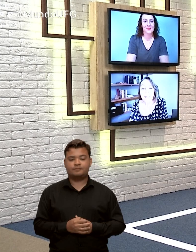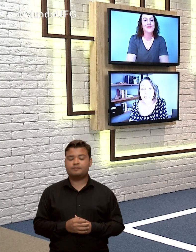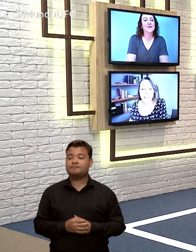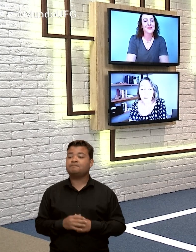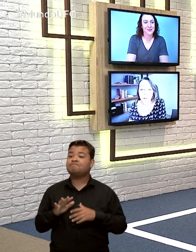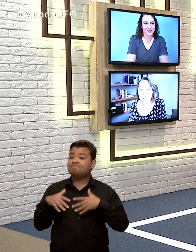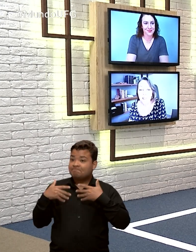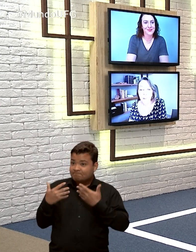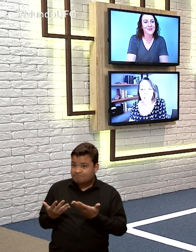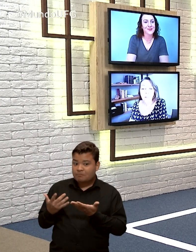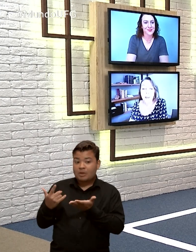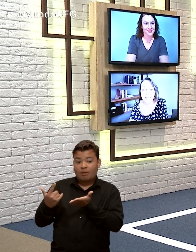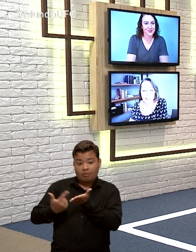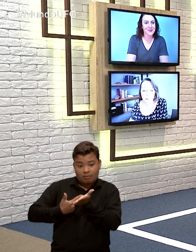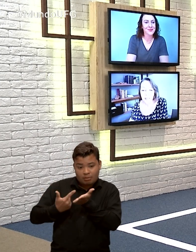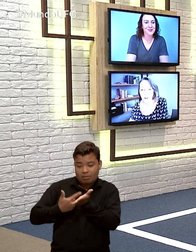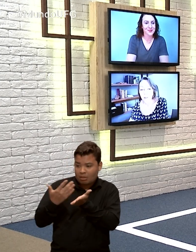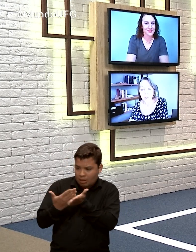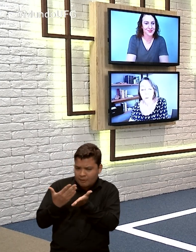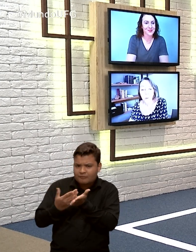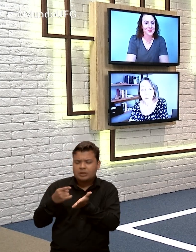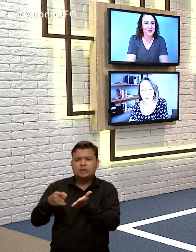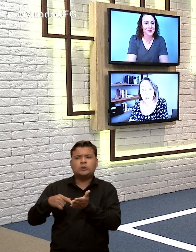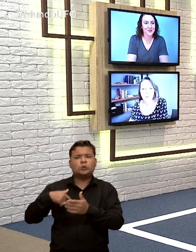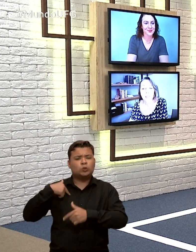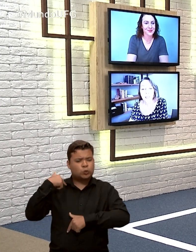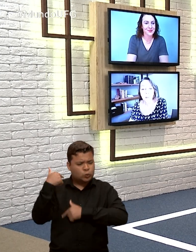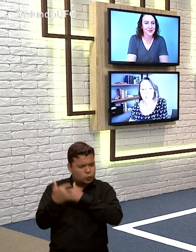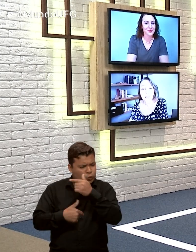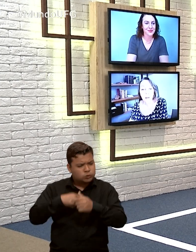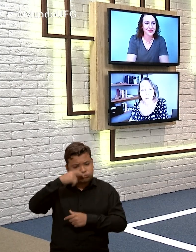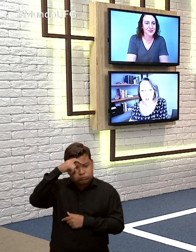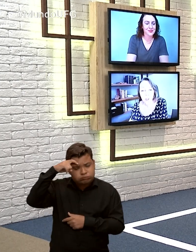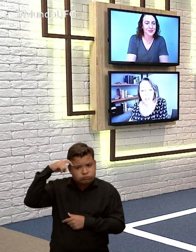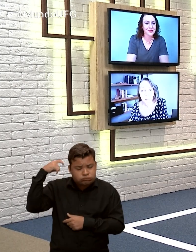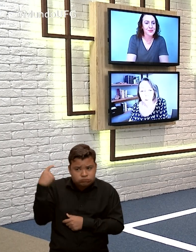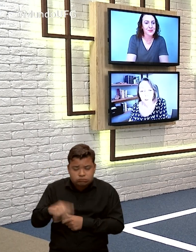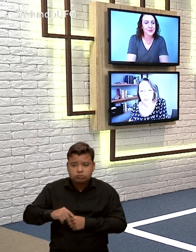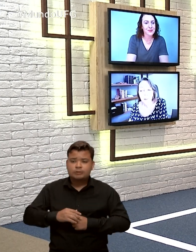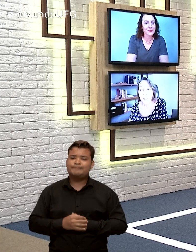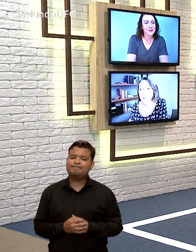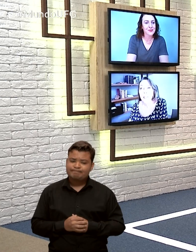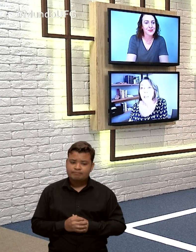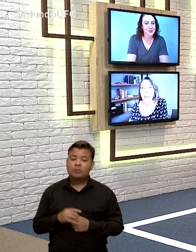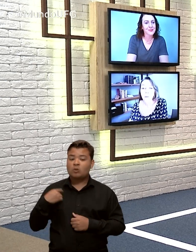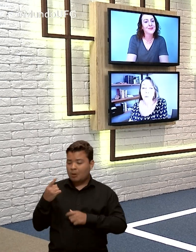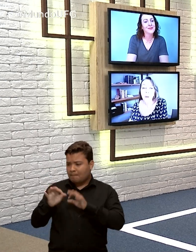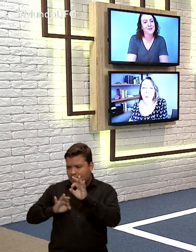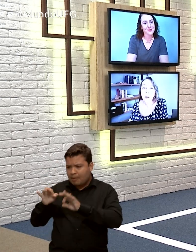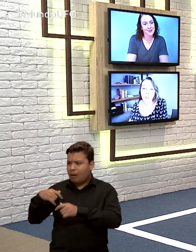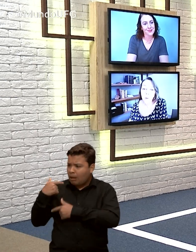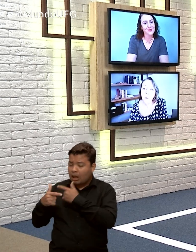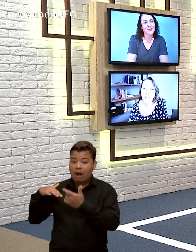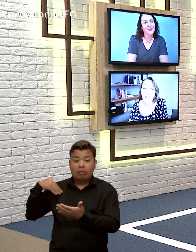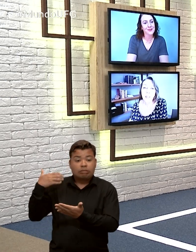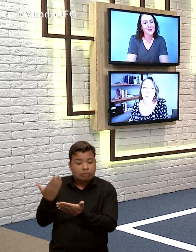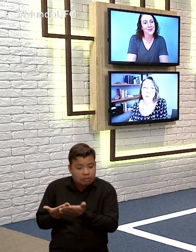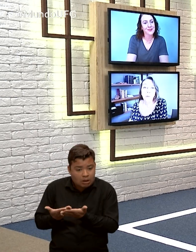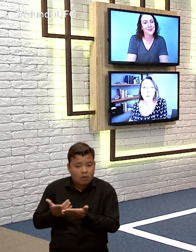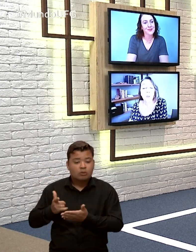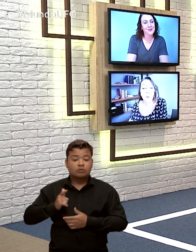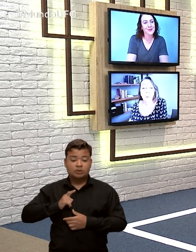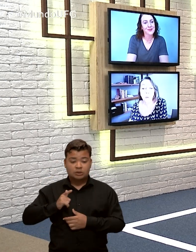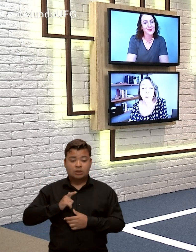Bom, os livros são bem trabalhosos. Tudo que nós fizemos até hoje na Bibliolibras foi com a ajuda